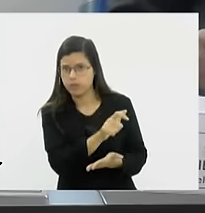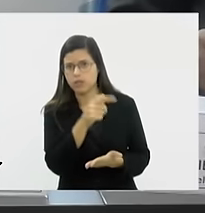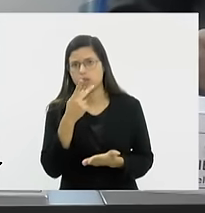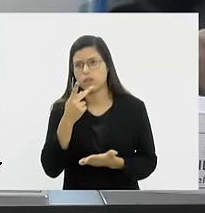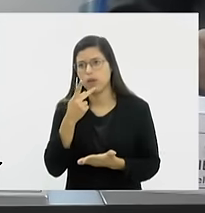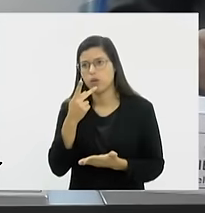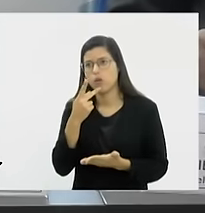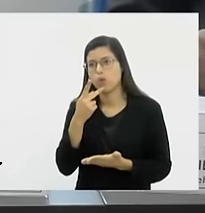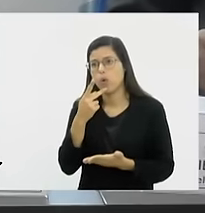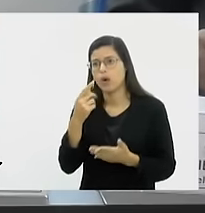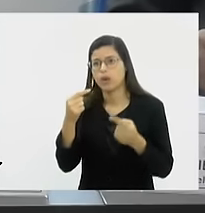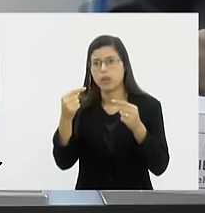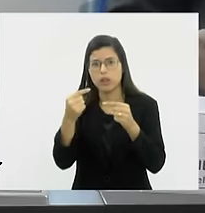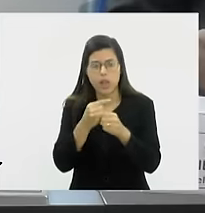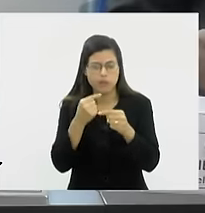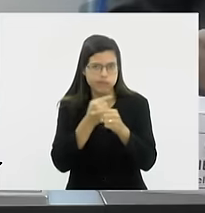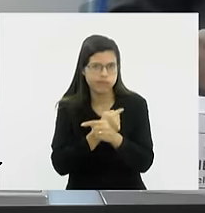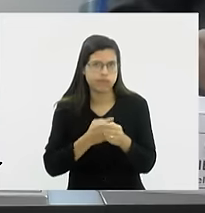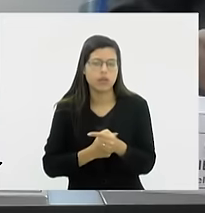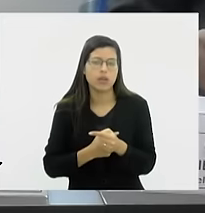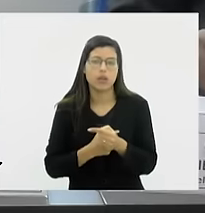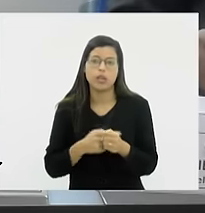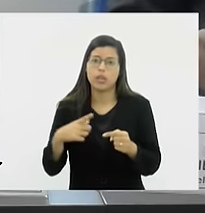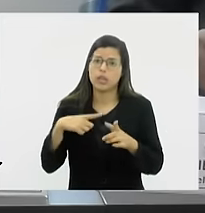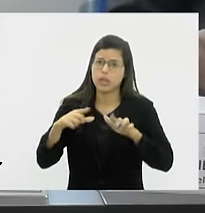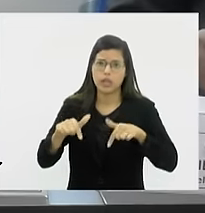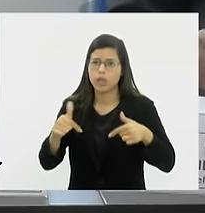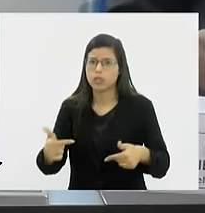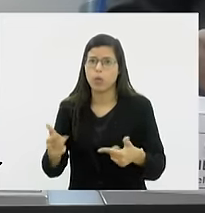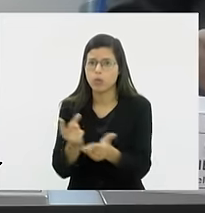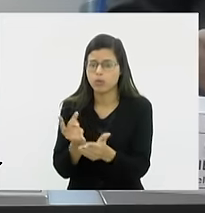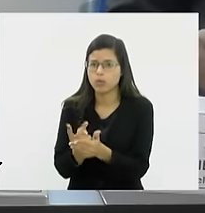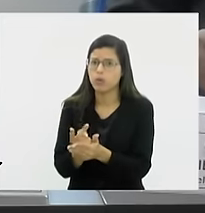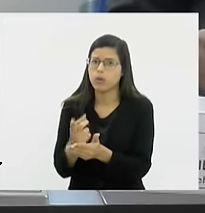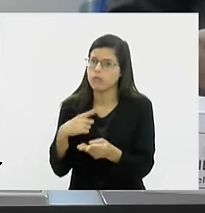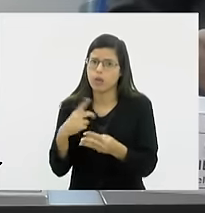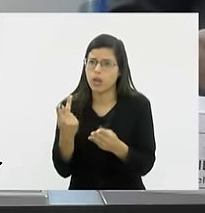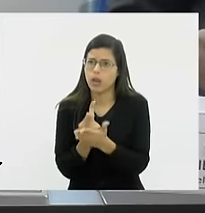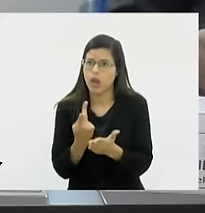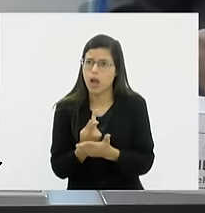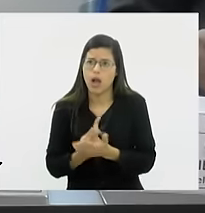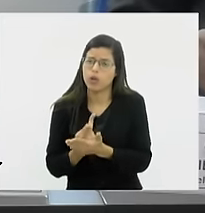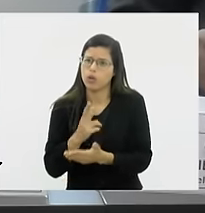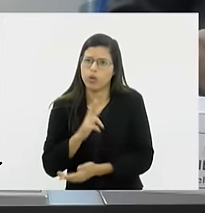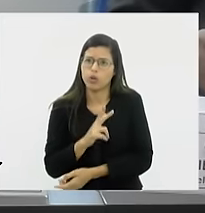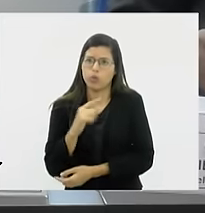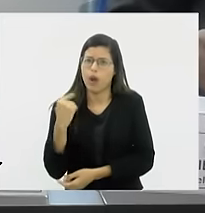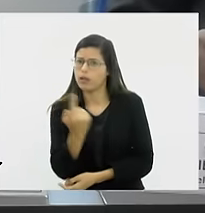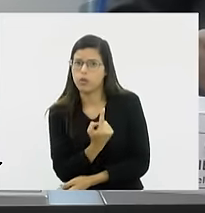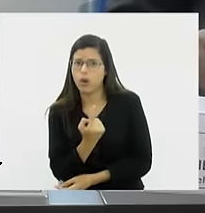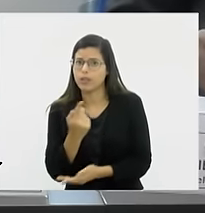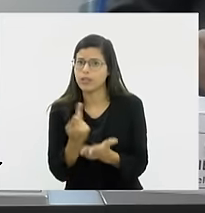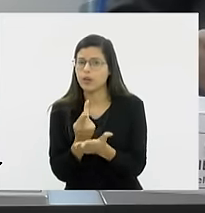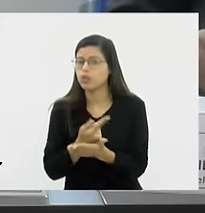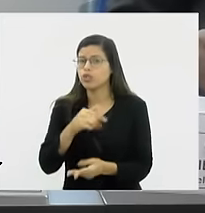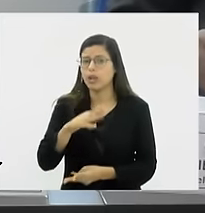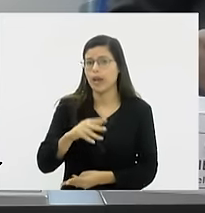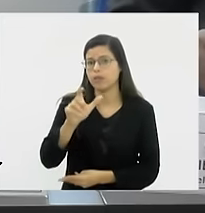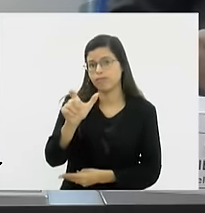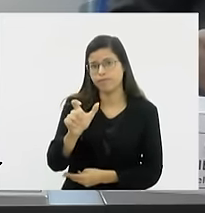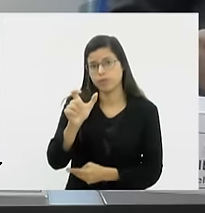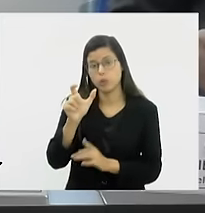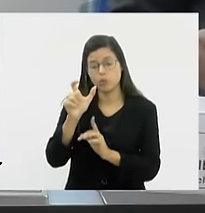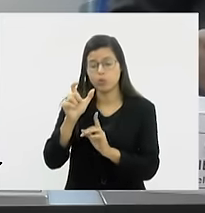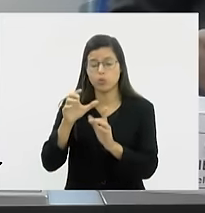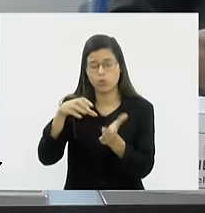tem operação, alguma coisa está errada. E não sou eu o erro, nem nenhum de nós aqui. É do DETRA. O senhor tem que tomar alguma